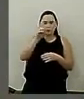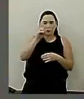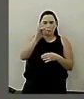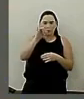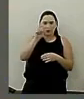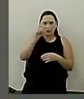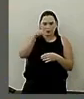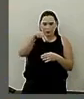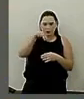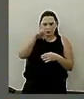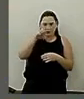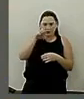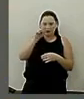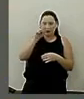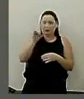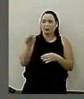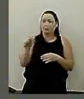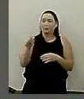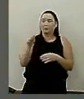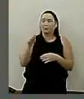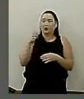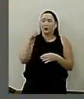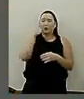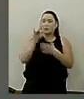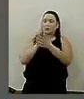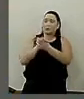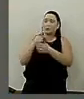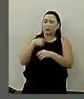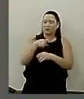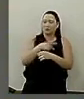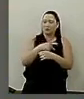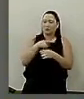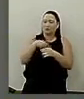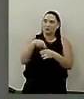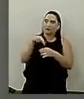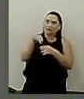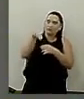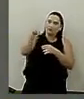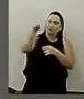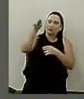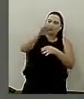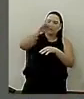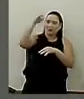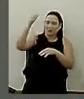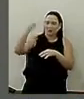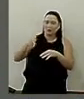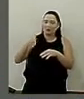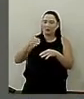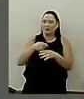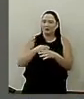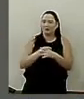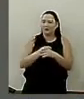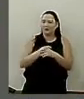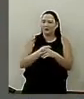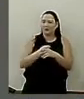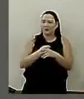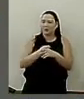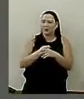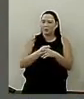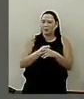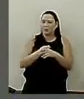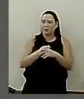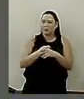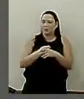não estava nesse dia, mas quem foi em Goianésia sabe que tem aquela serra para subir, que vai em direção lá para Uruaçu,